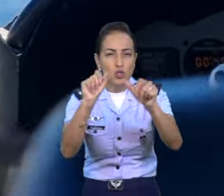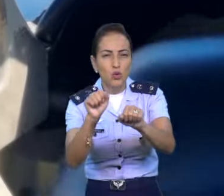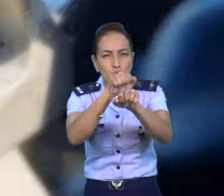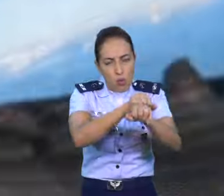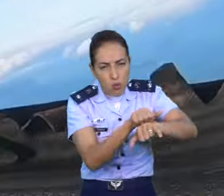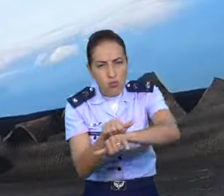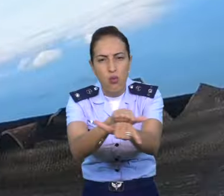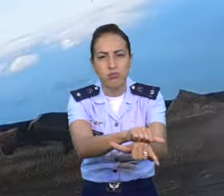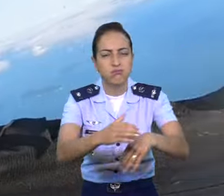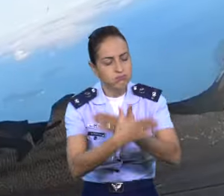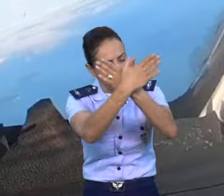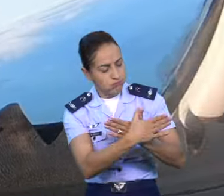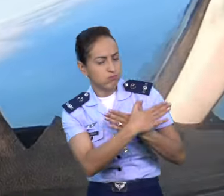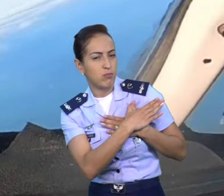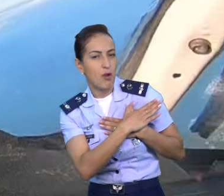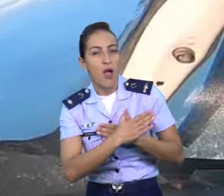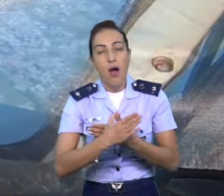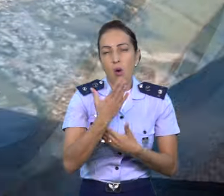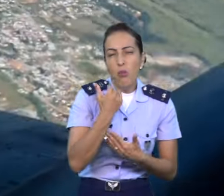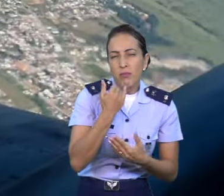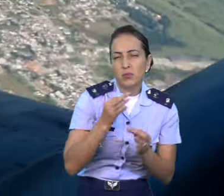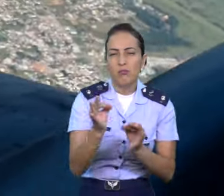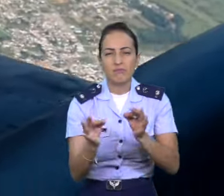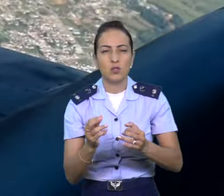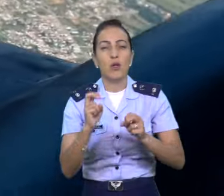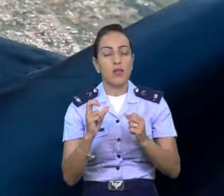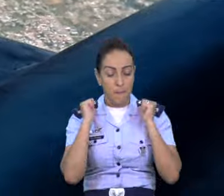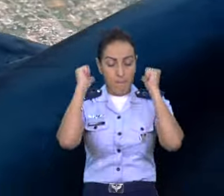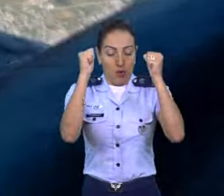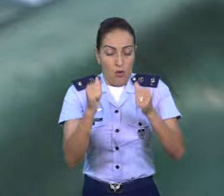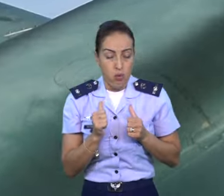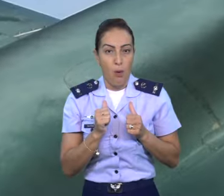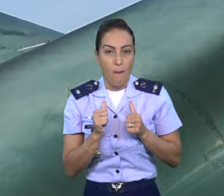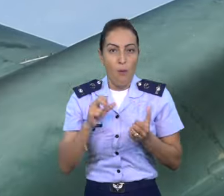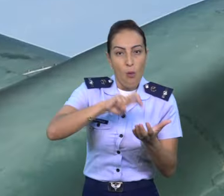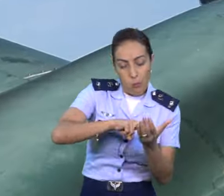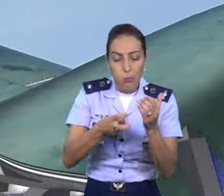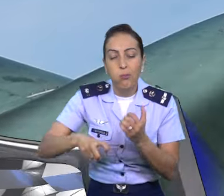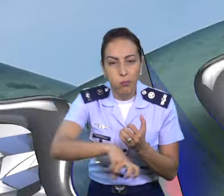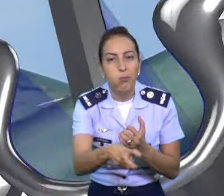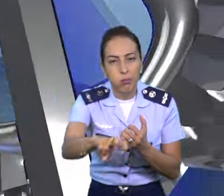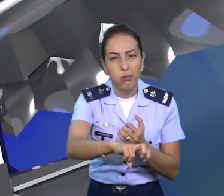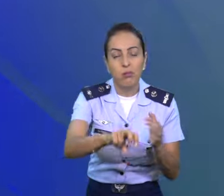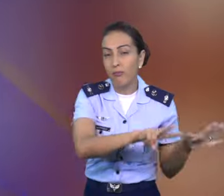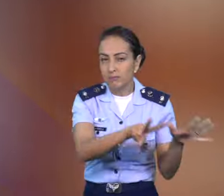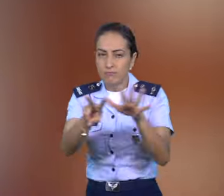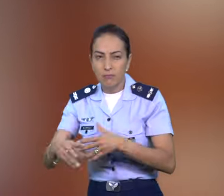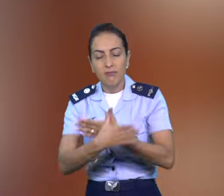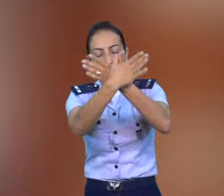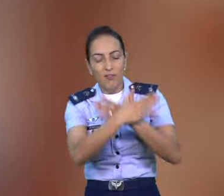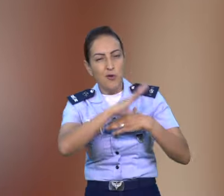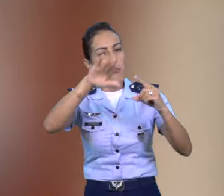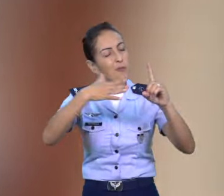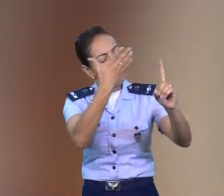seus tripulantes em ações de força aérea, como as de ressuprimento aéreo, assalto aeroterrestre e infiltração aérea. E